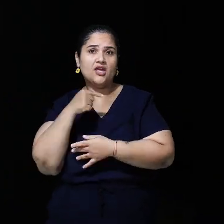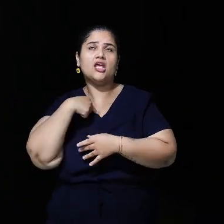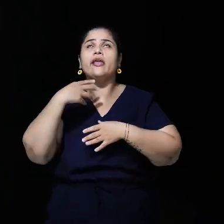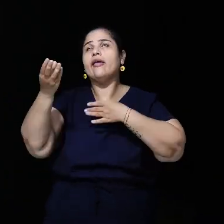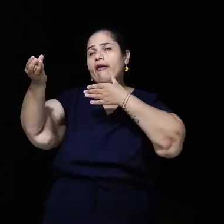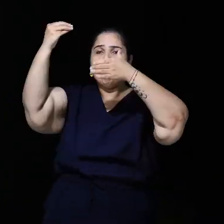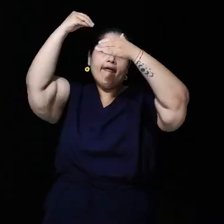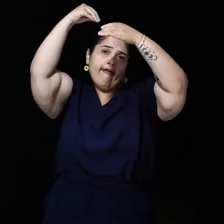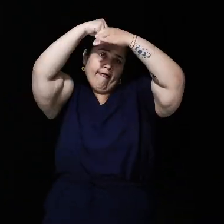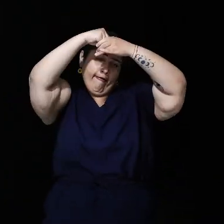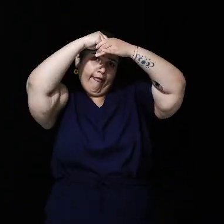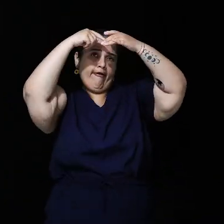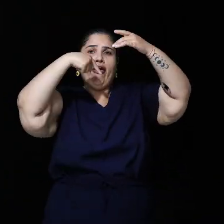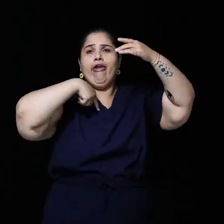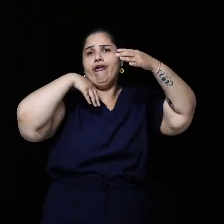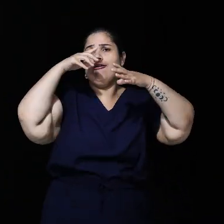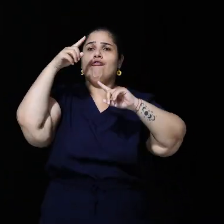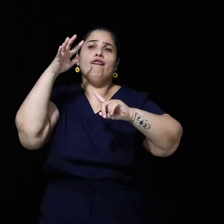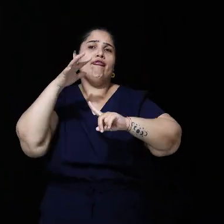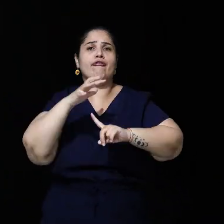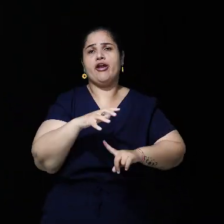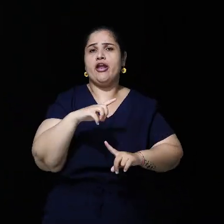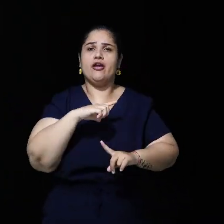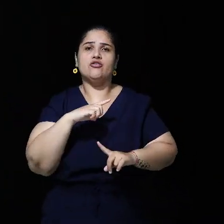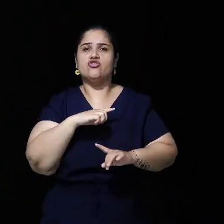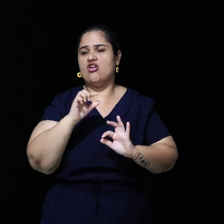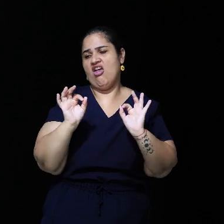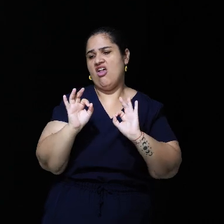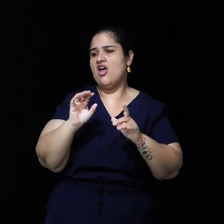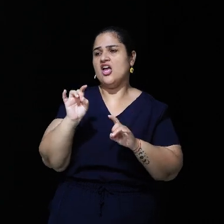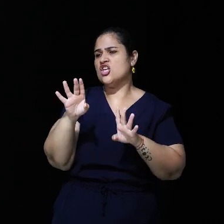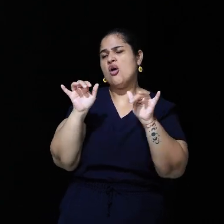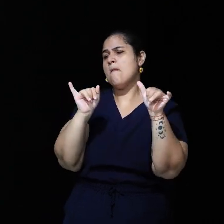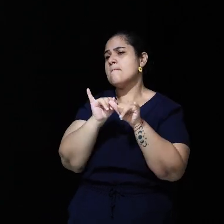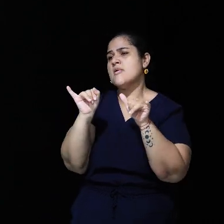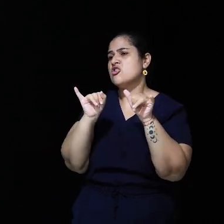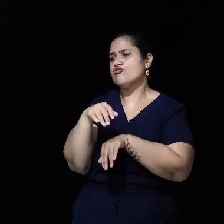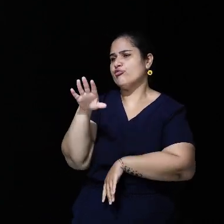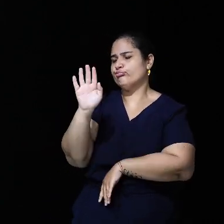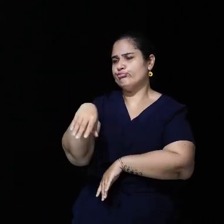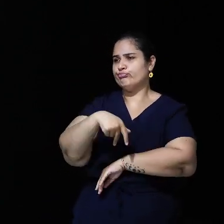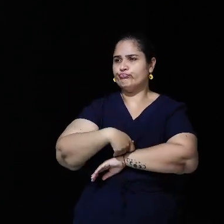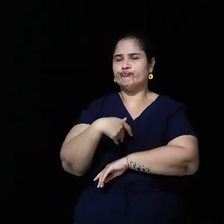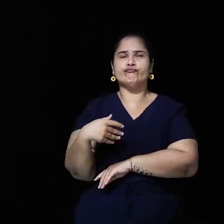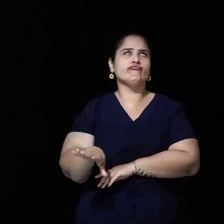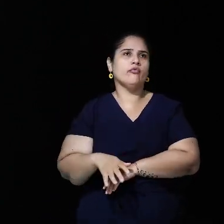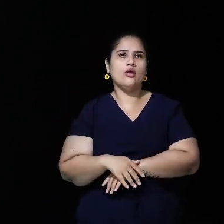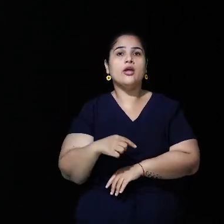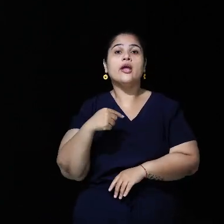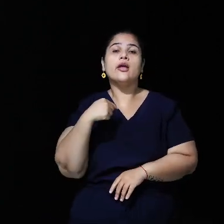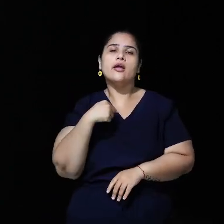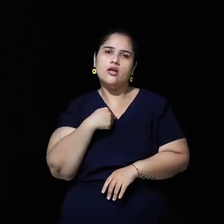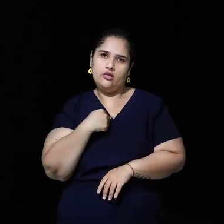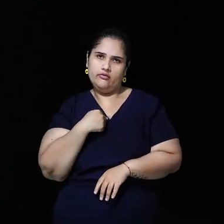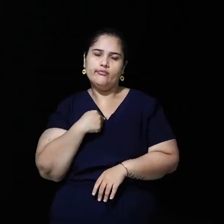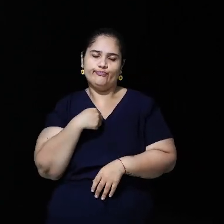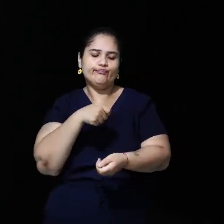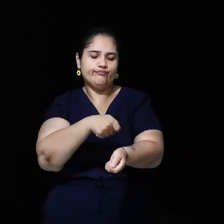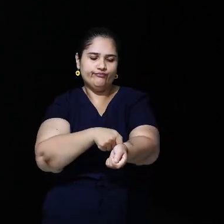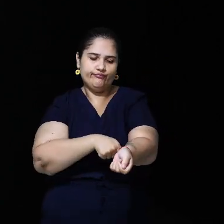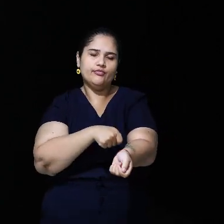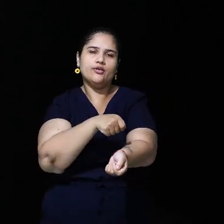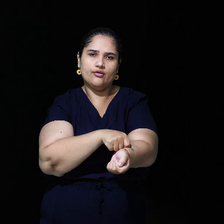mente, que eu tinha depressão, e não era frescura. Eu me mutilava e